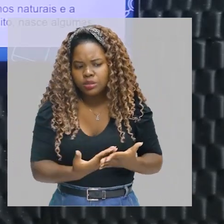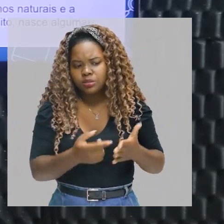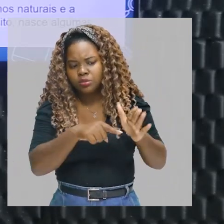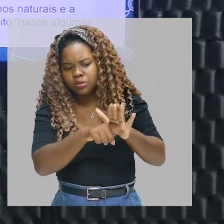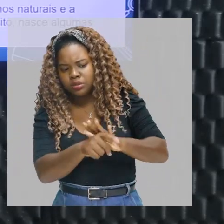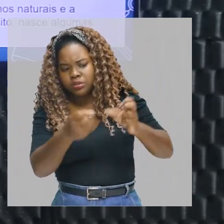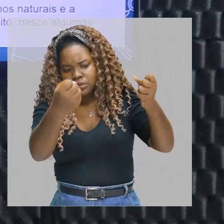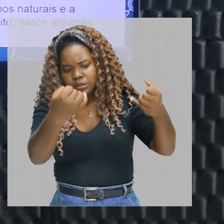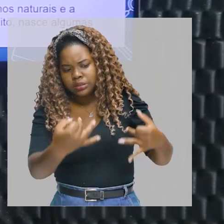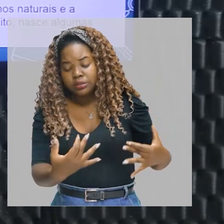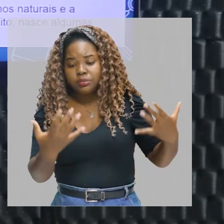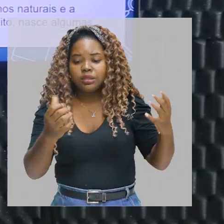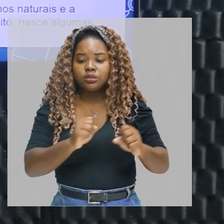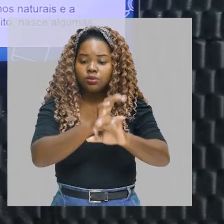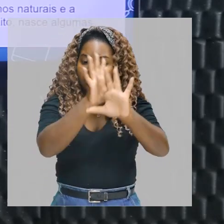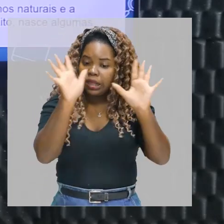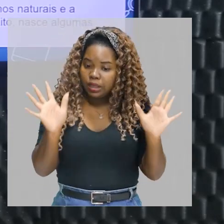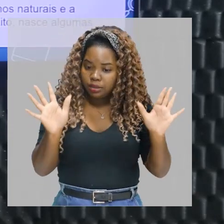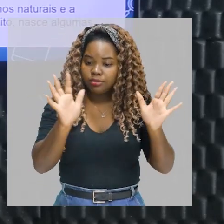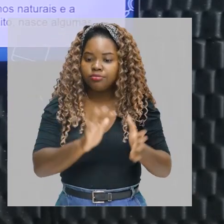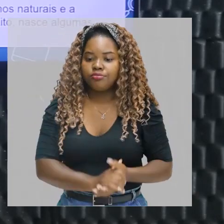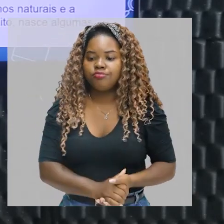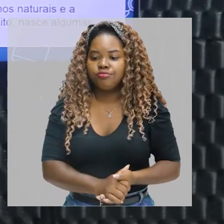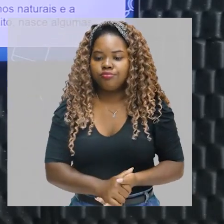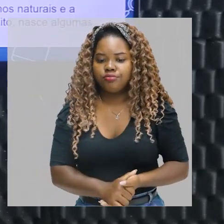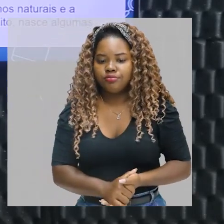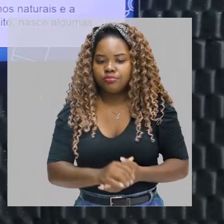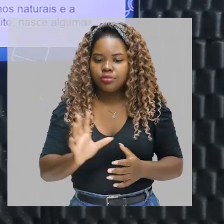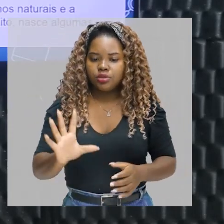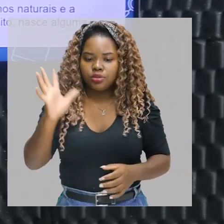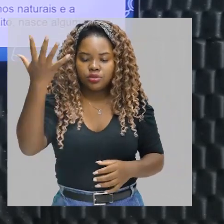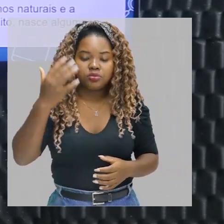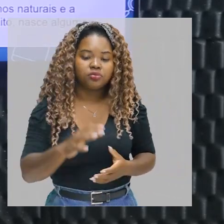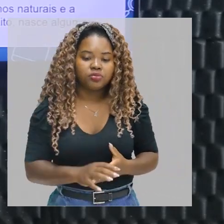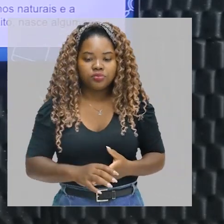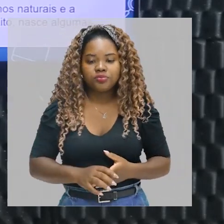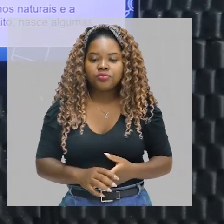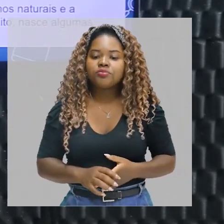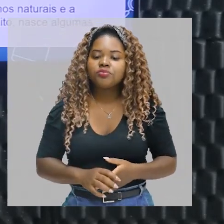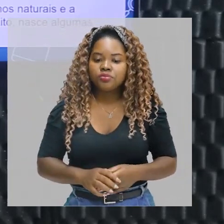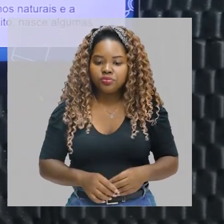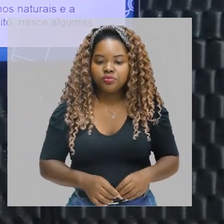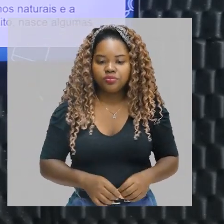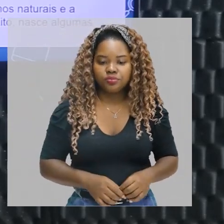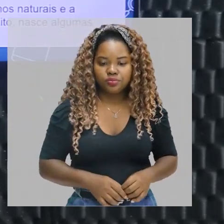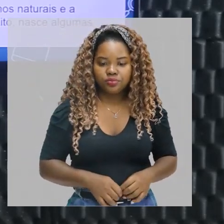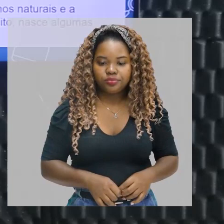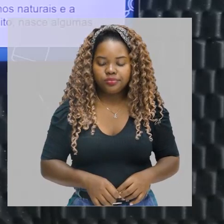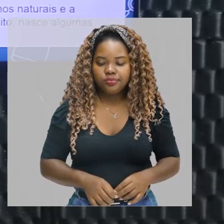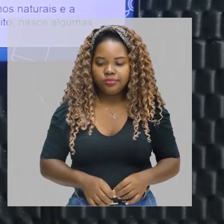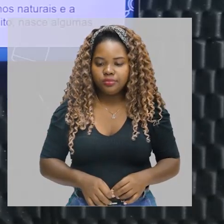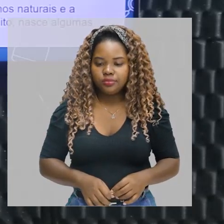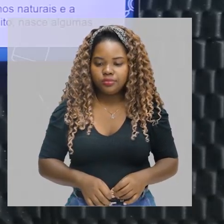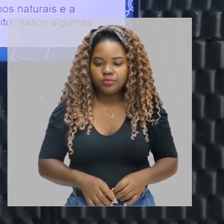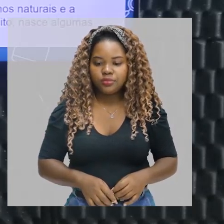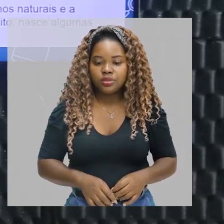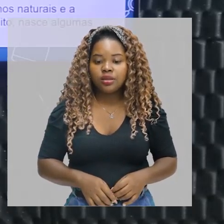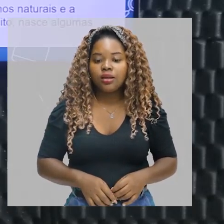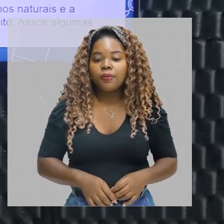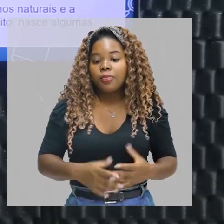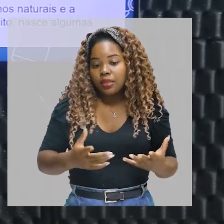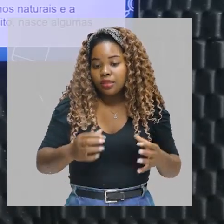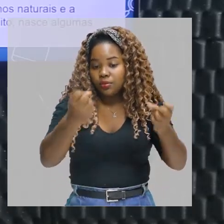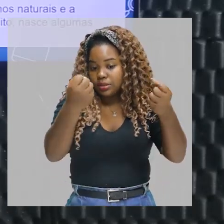lógicas, tá certo? Para os fenômenos naturais, né? Para explicar os fenômenos naturais, certo? Chamou